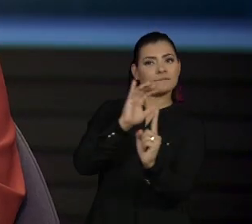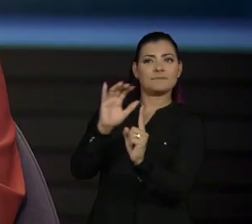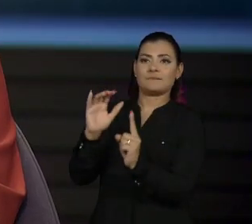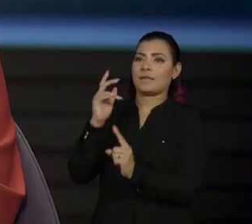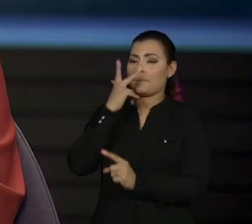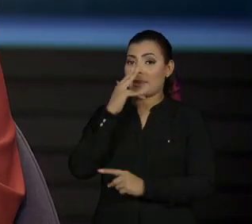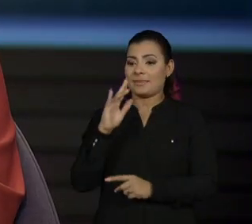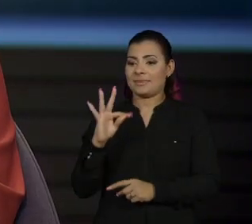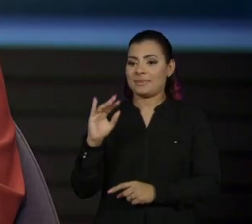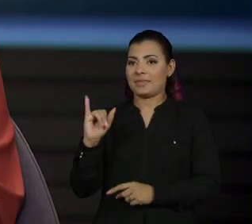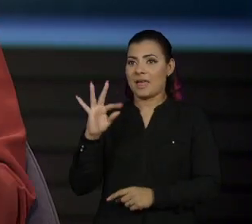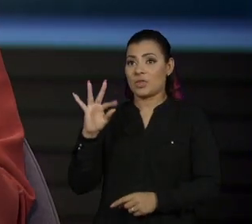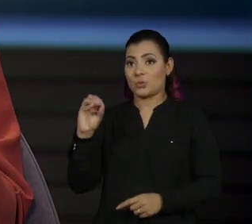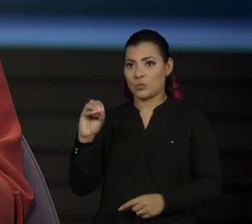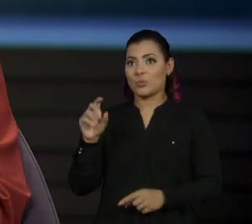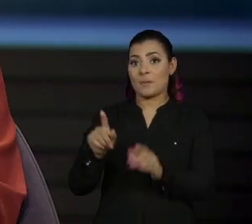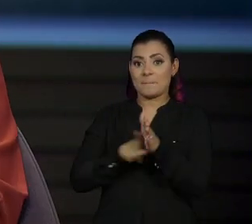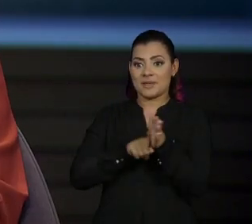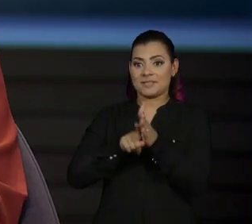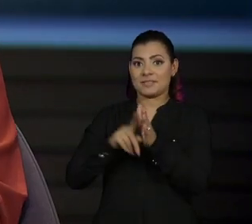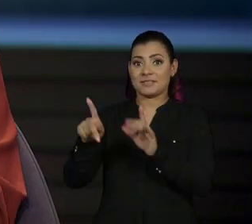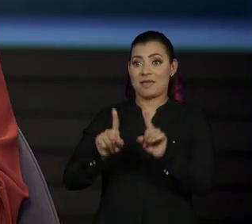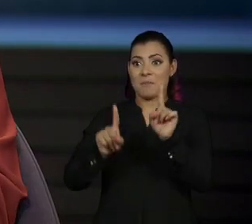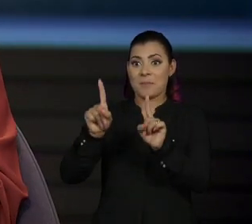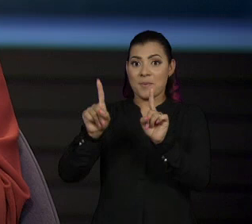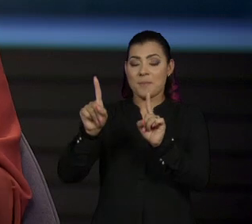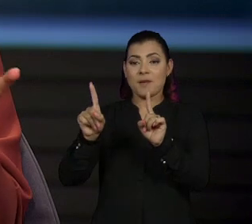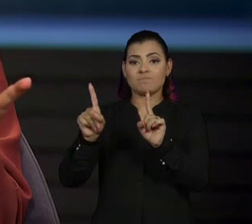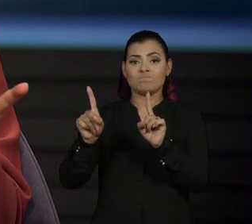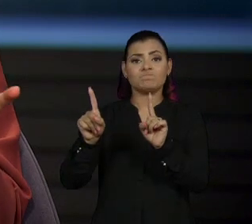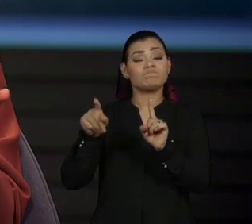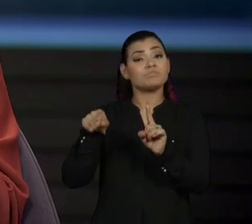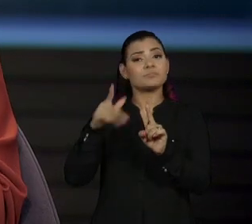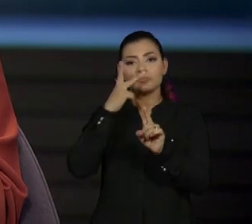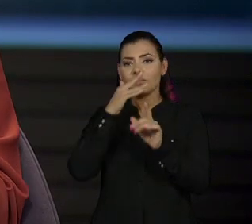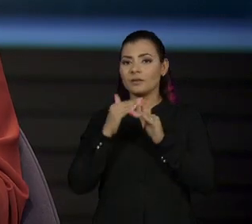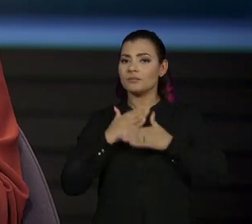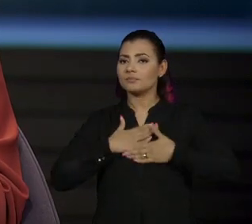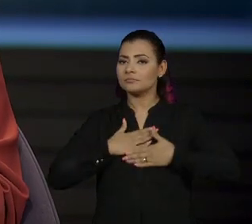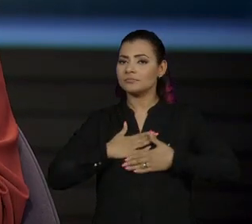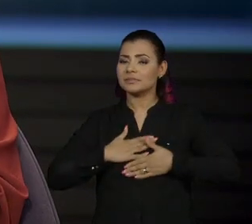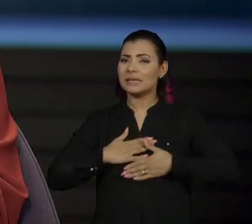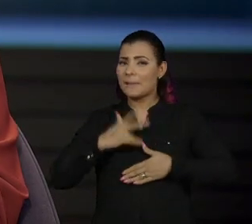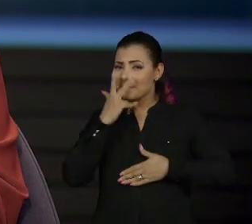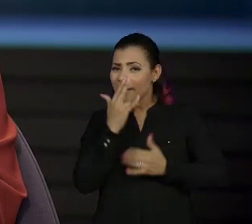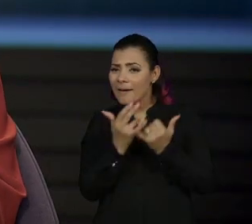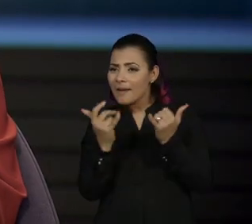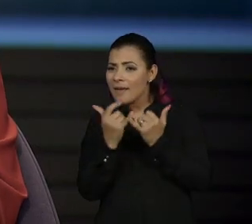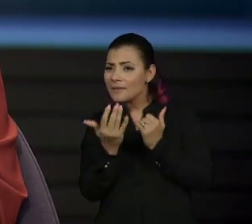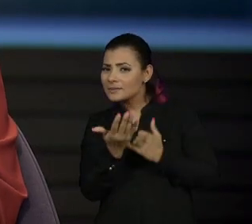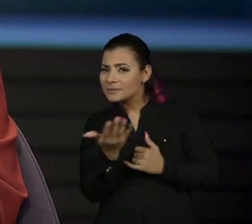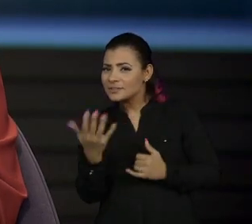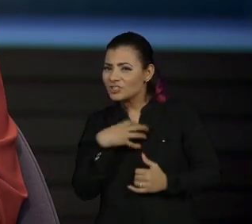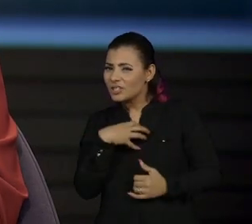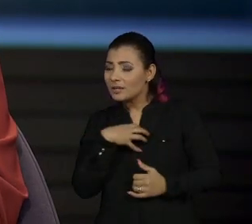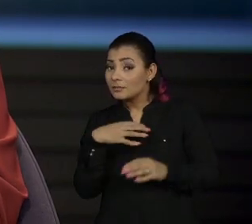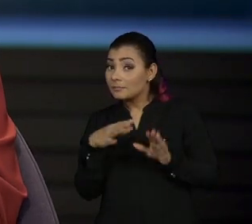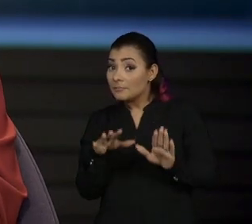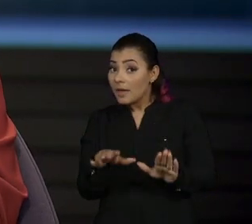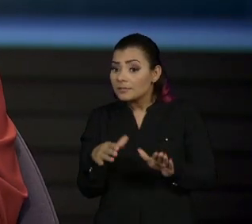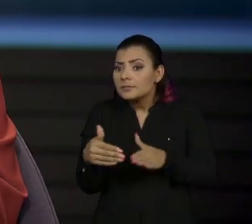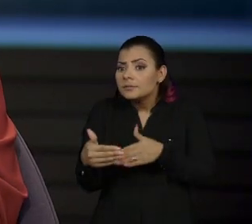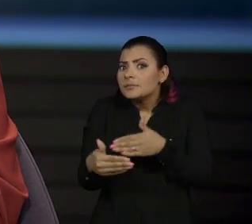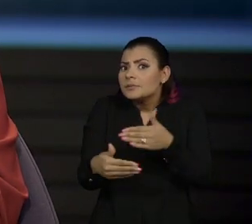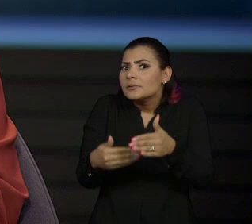do Tato nas pesquisas, na pesquisa do Ibope, arrefeça um pouco esse sentimento. Mas aí a gente vai ter que ver qual